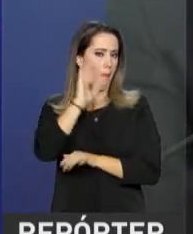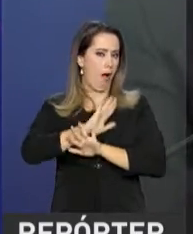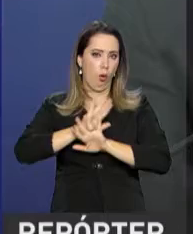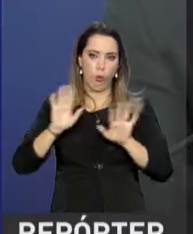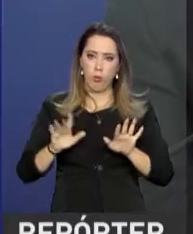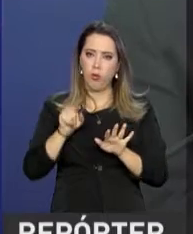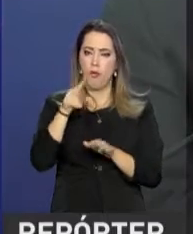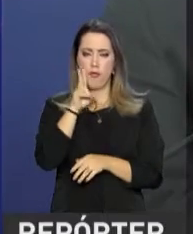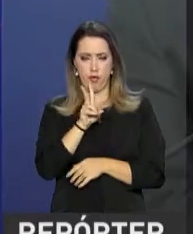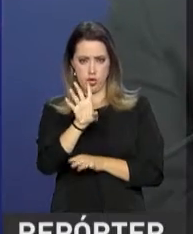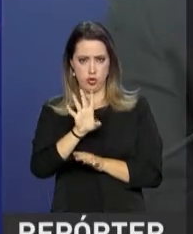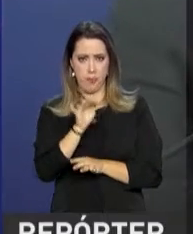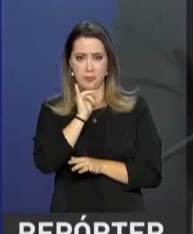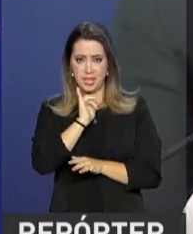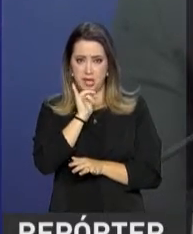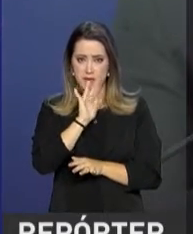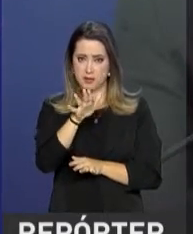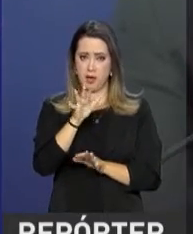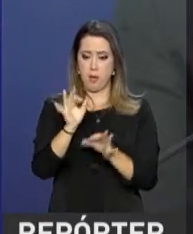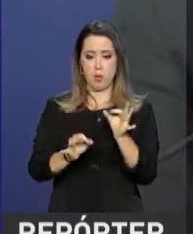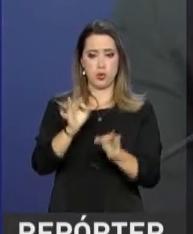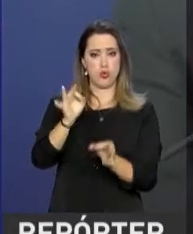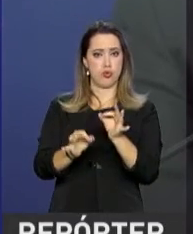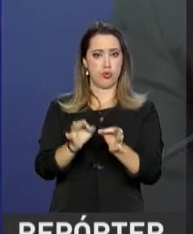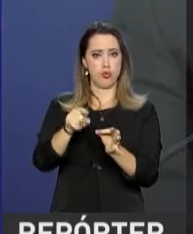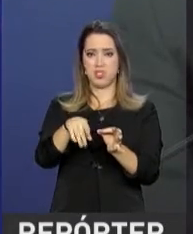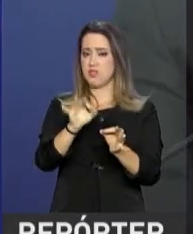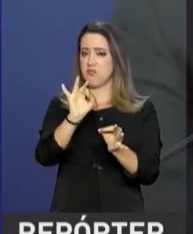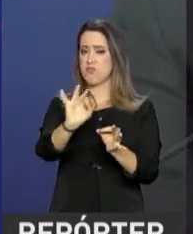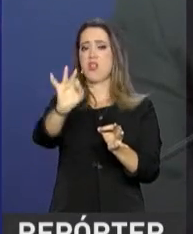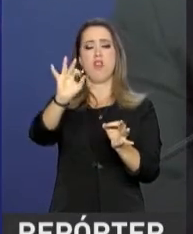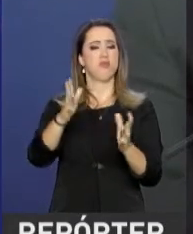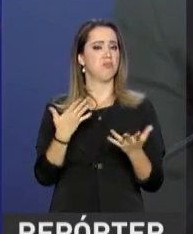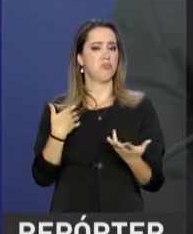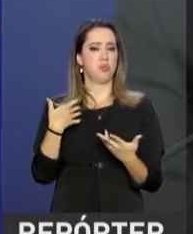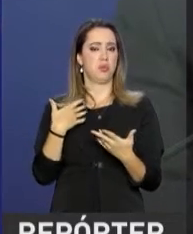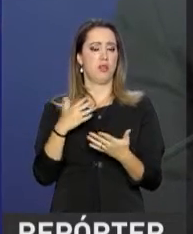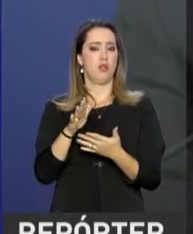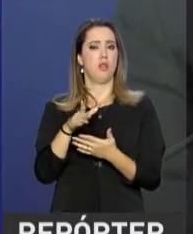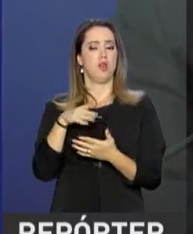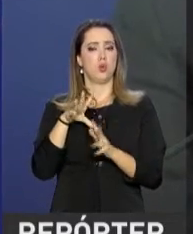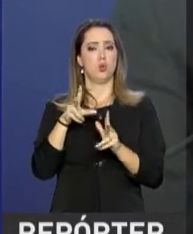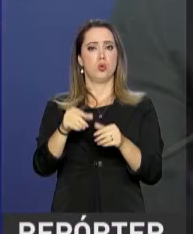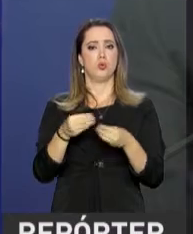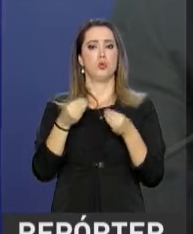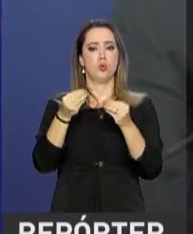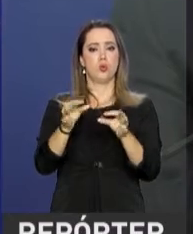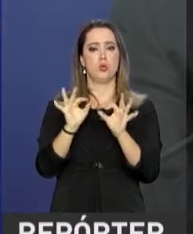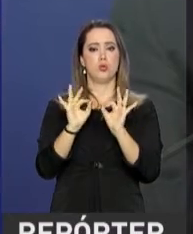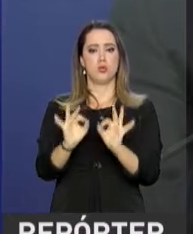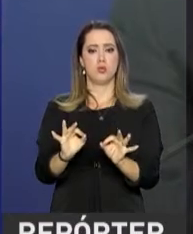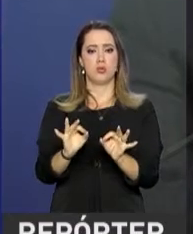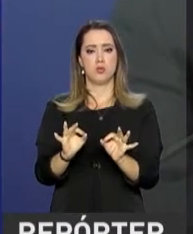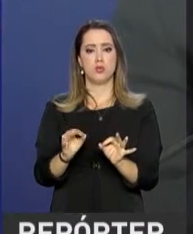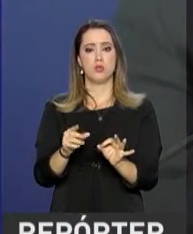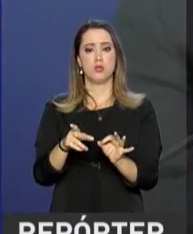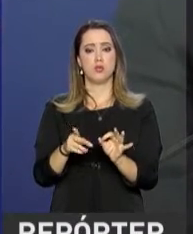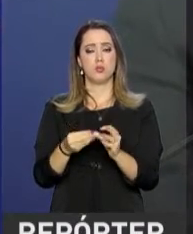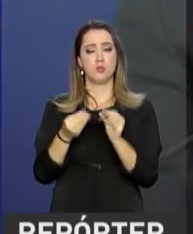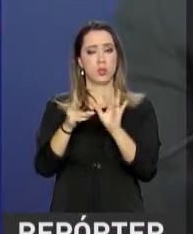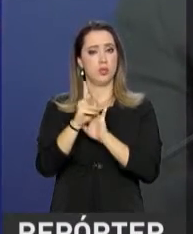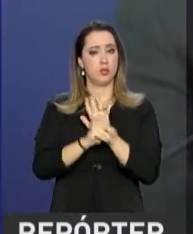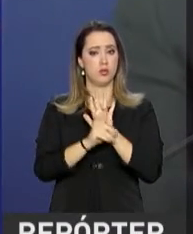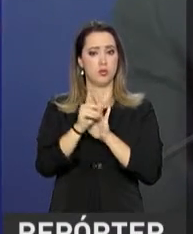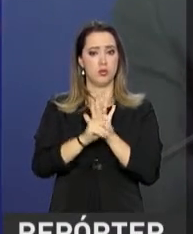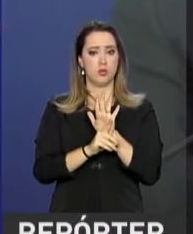é julga com toda isenção com toda a tranquilidade aplicando naturalmente o direito e